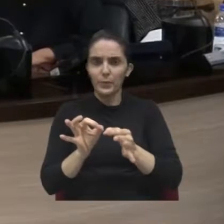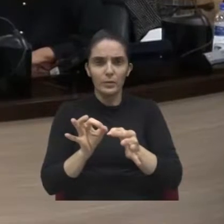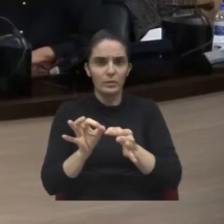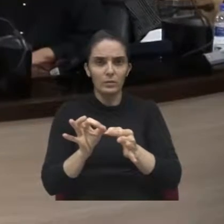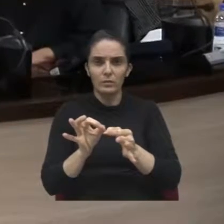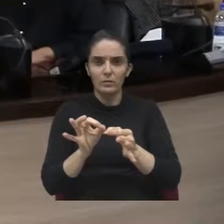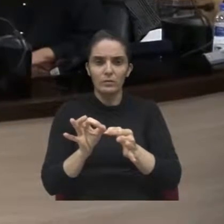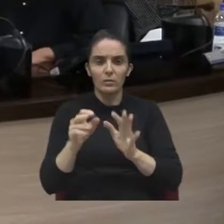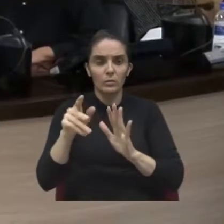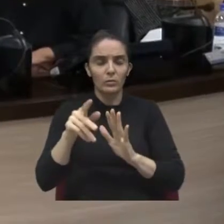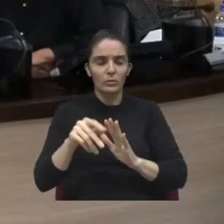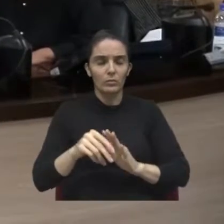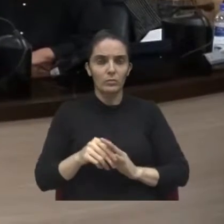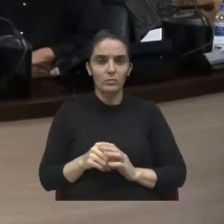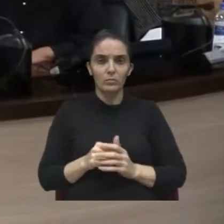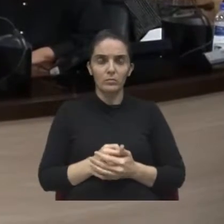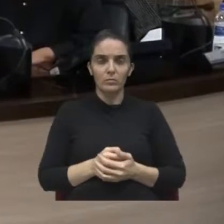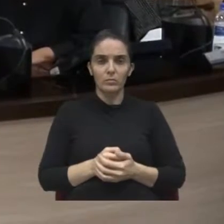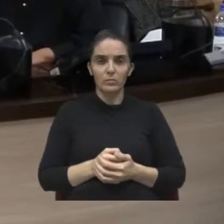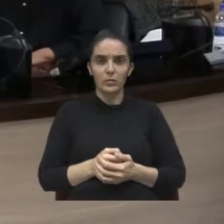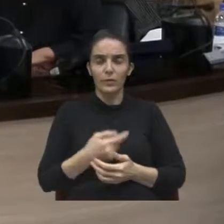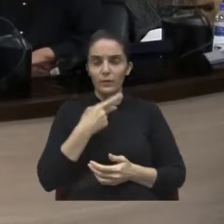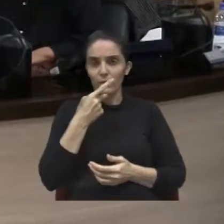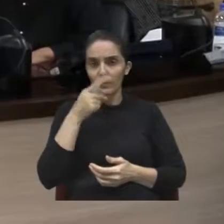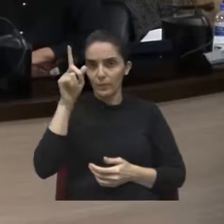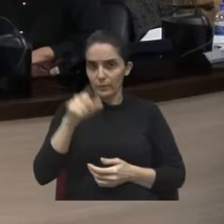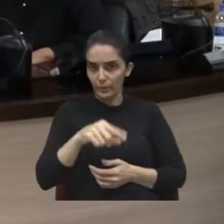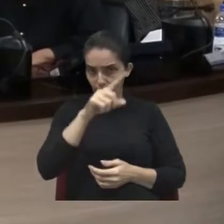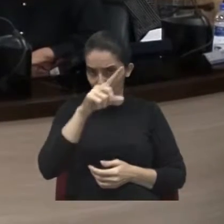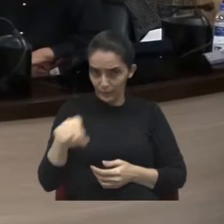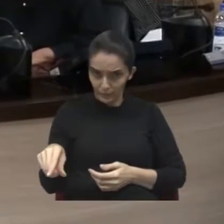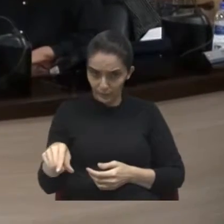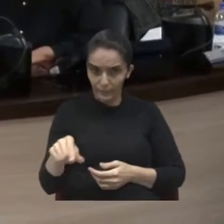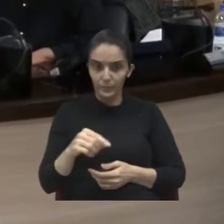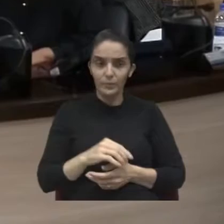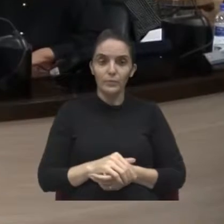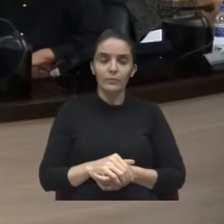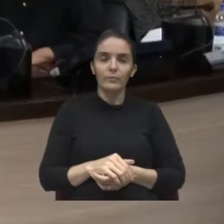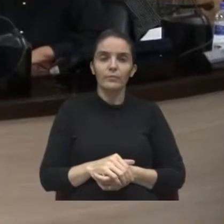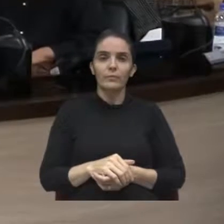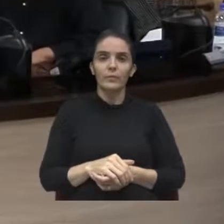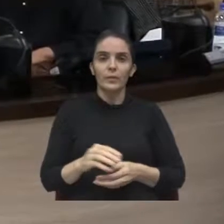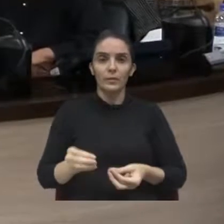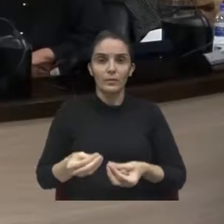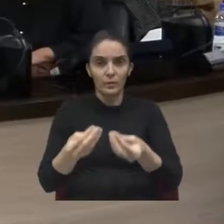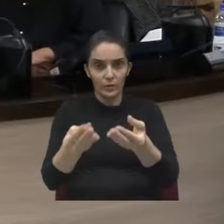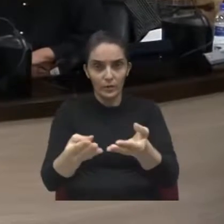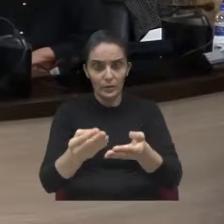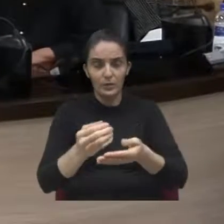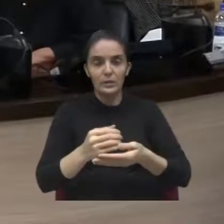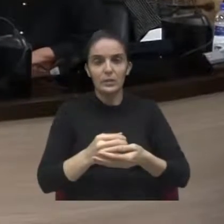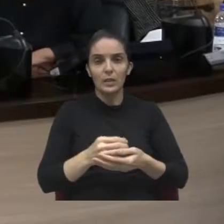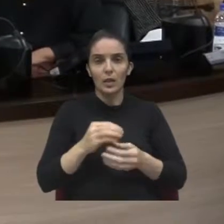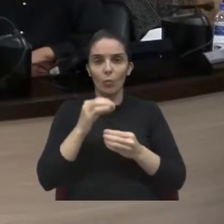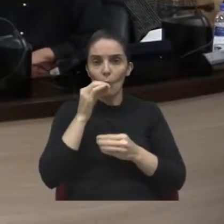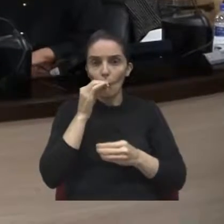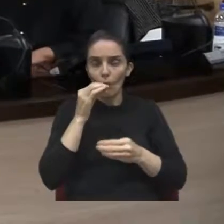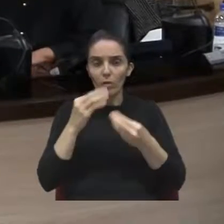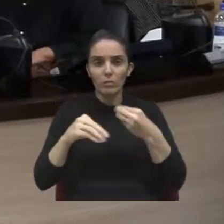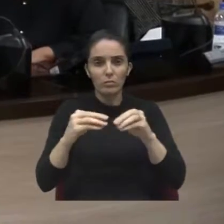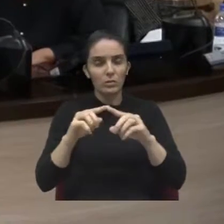apesar de proibir a distribuição gratuita, ele não é um